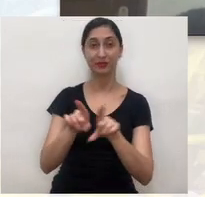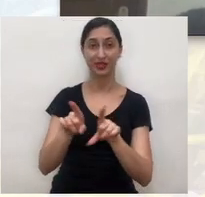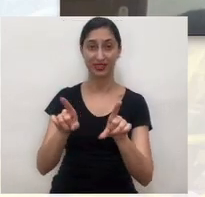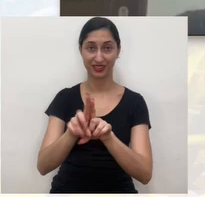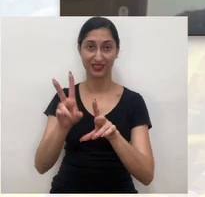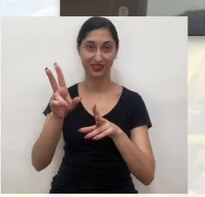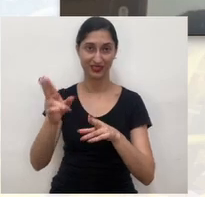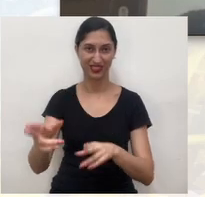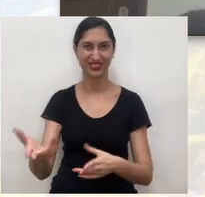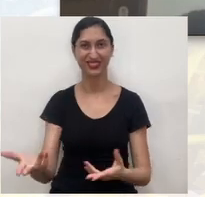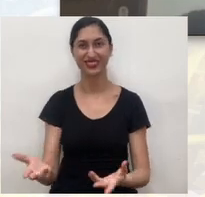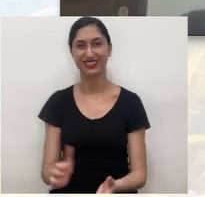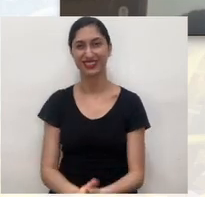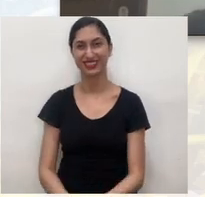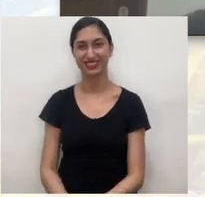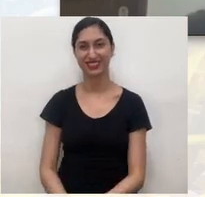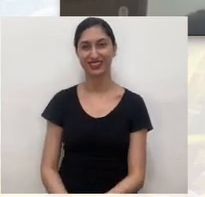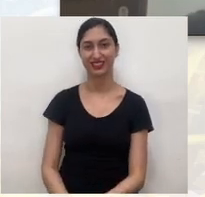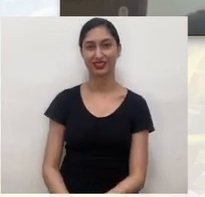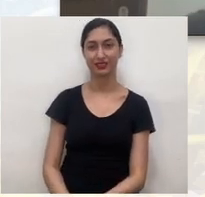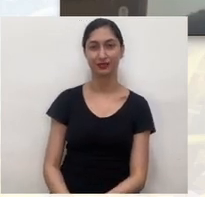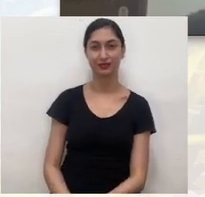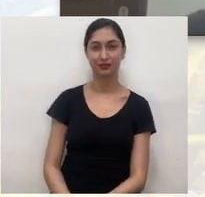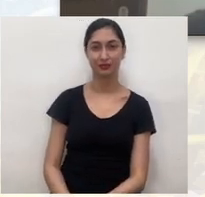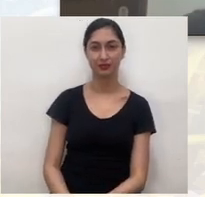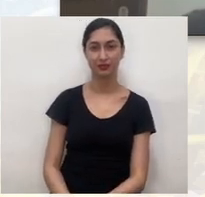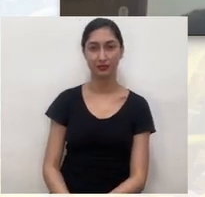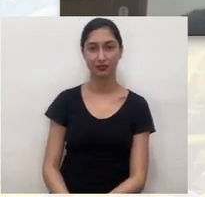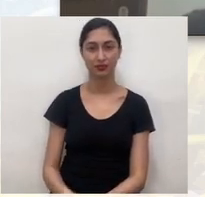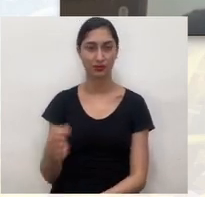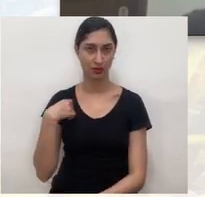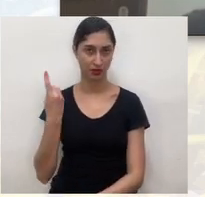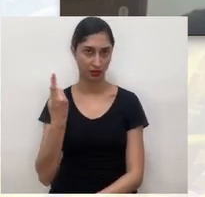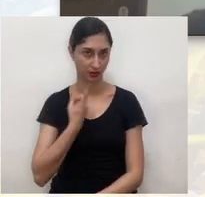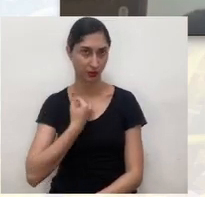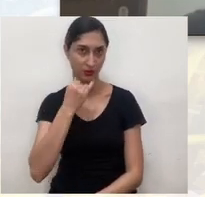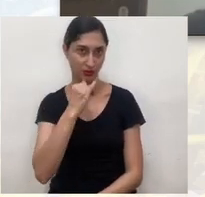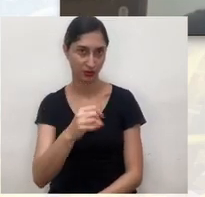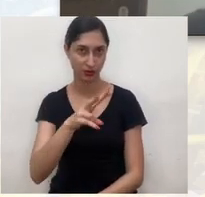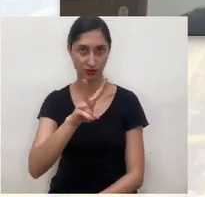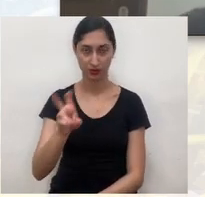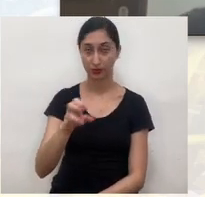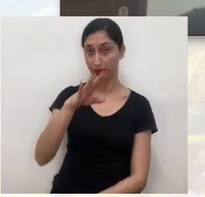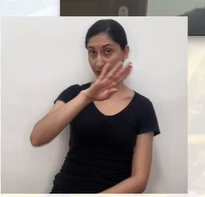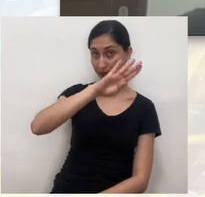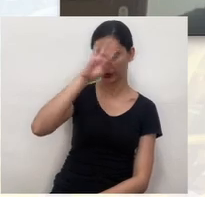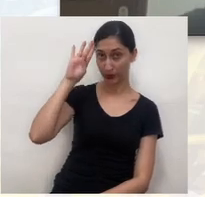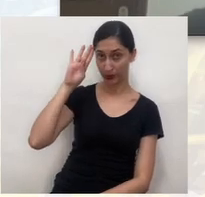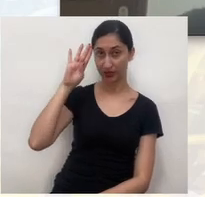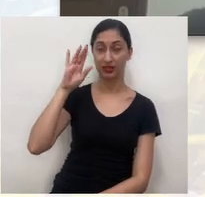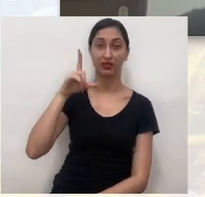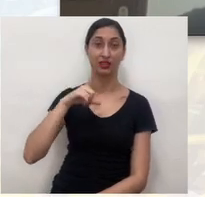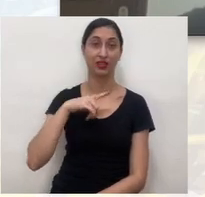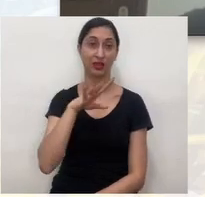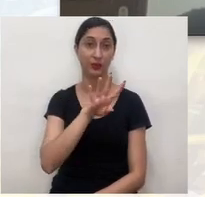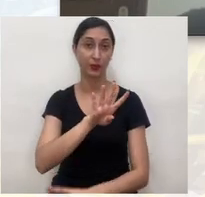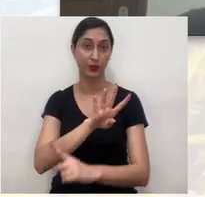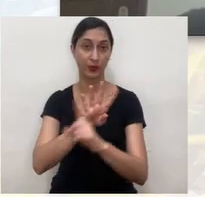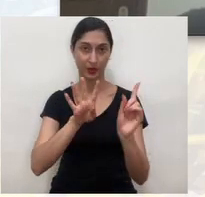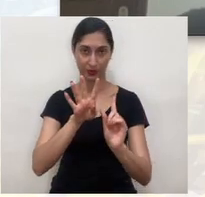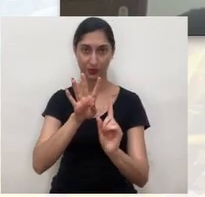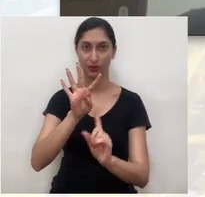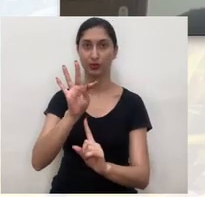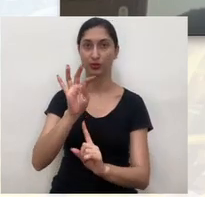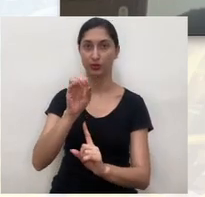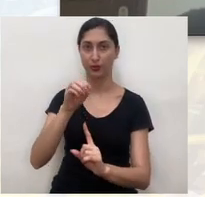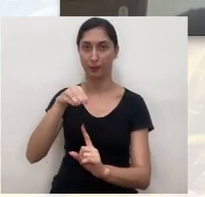guardado para o final, era justamente essa, porque quando a gente fala de Pampulha, a gente está falando de um patrimônio tombado em 4 esferas, né? É um patrimônio